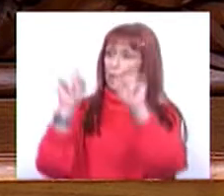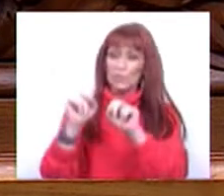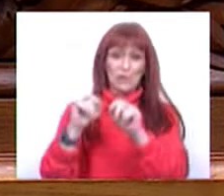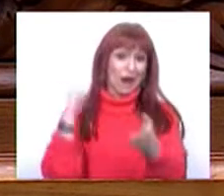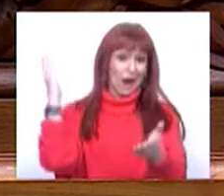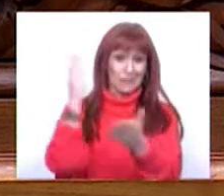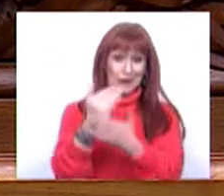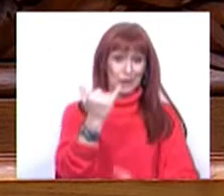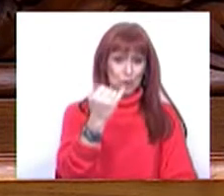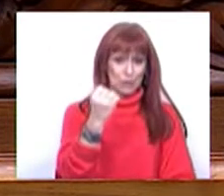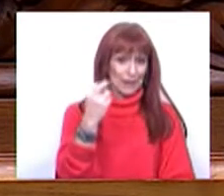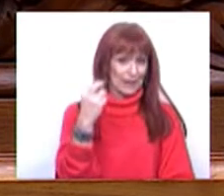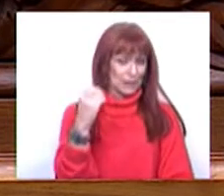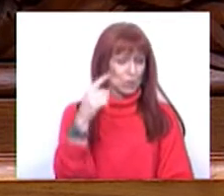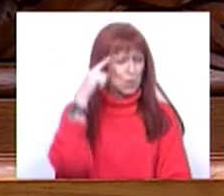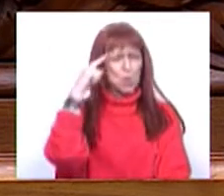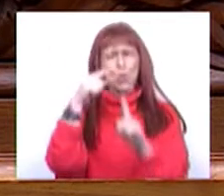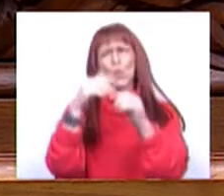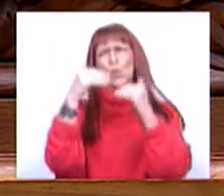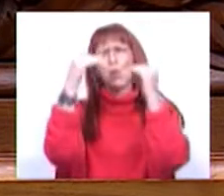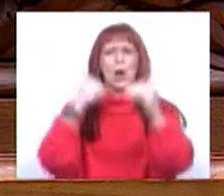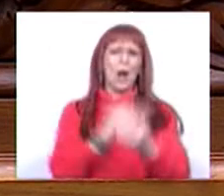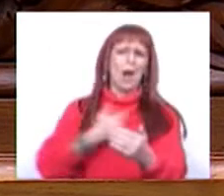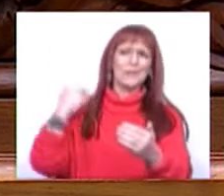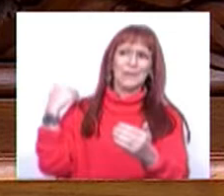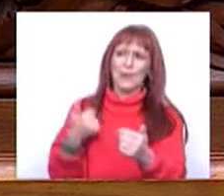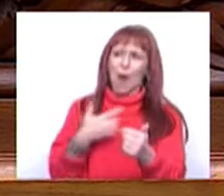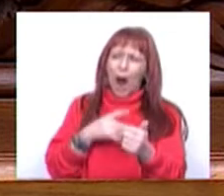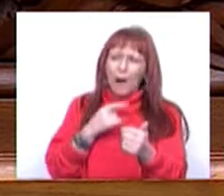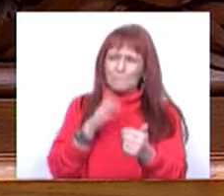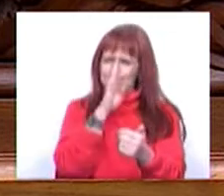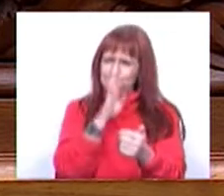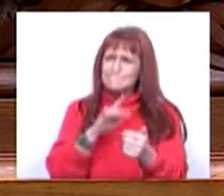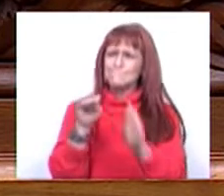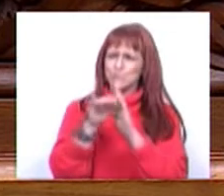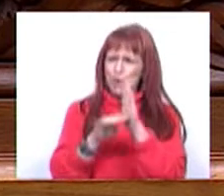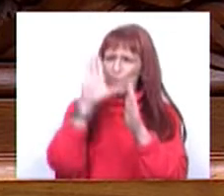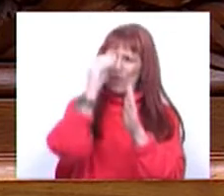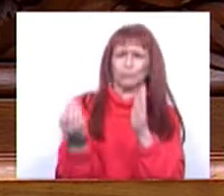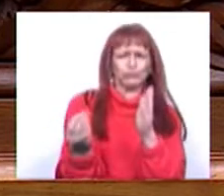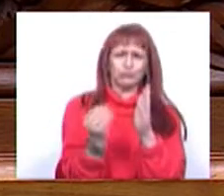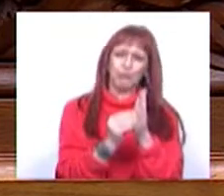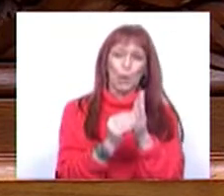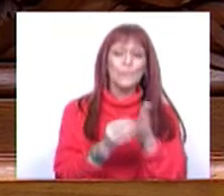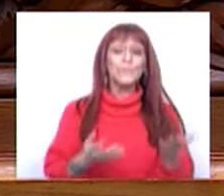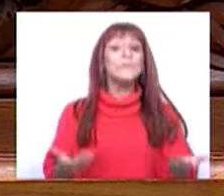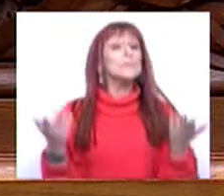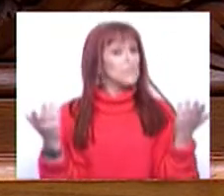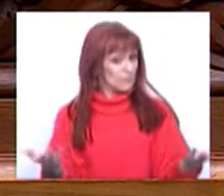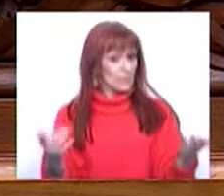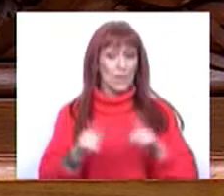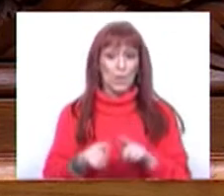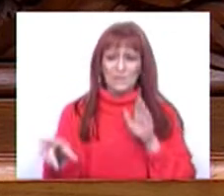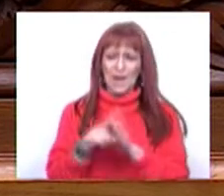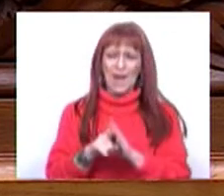até 2030 é uma ambição antiga que nos apraz ver agora concretizada no programa de governo. Assim como